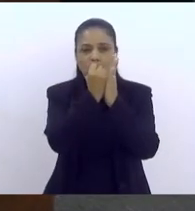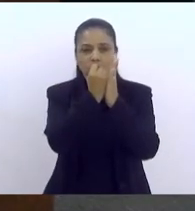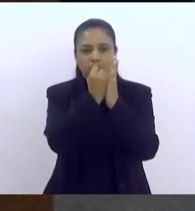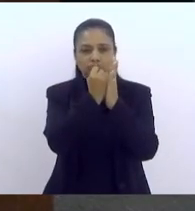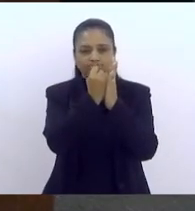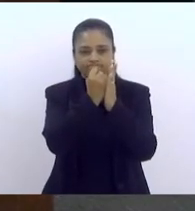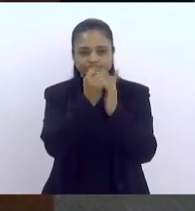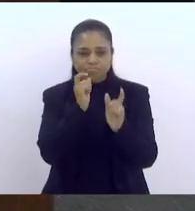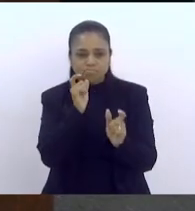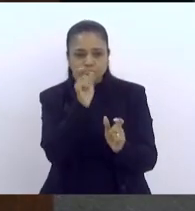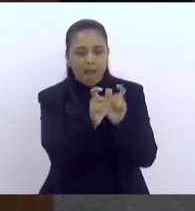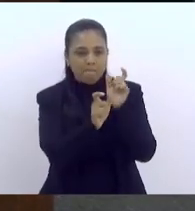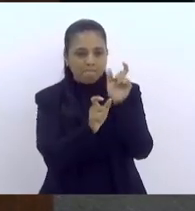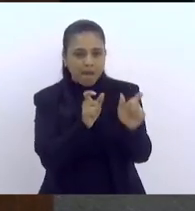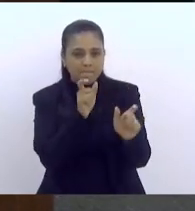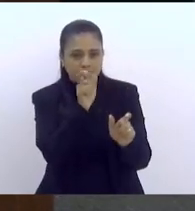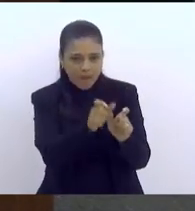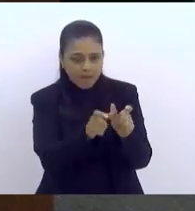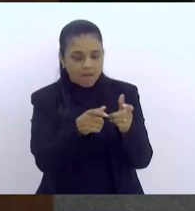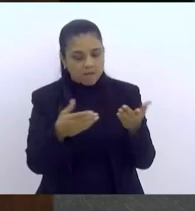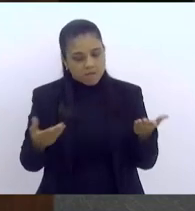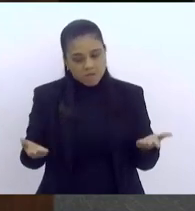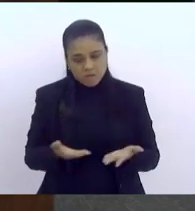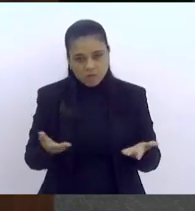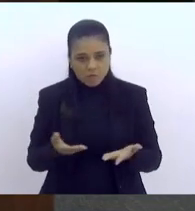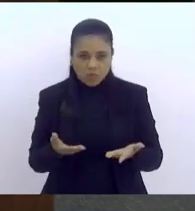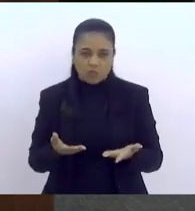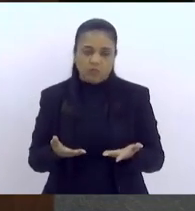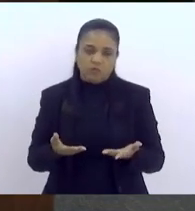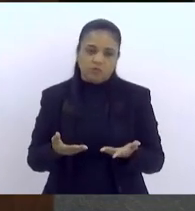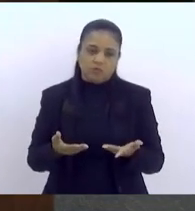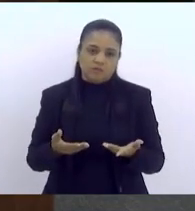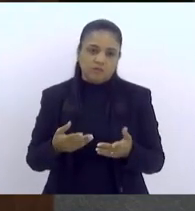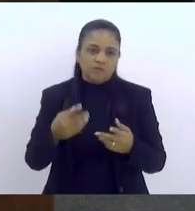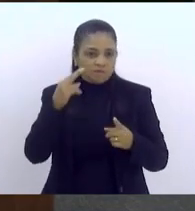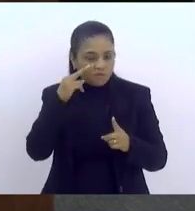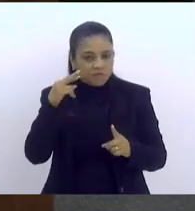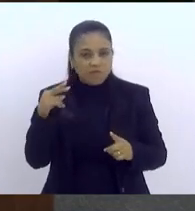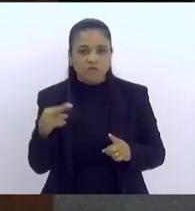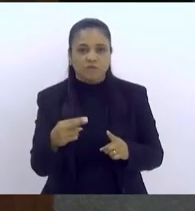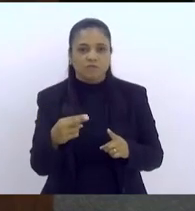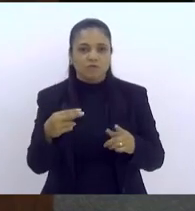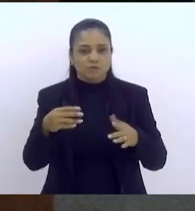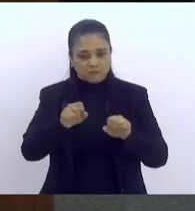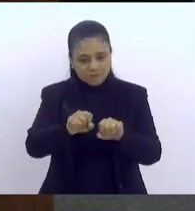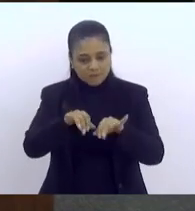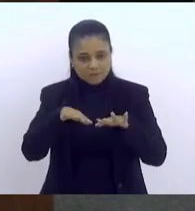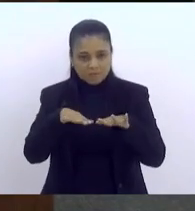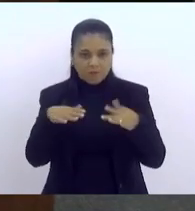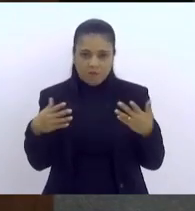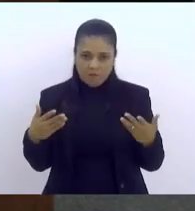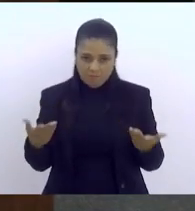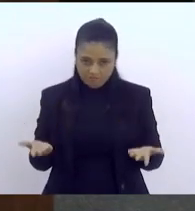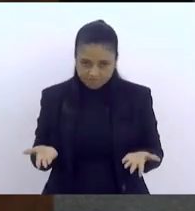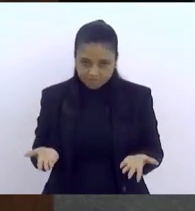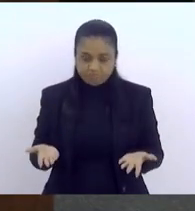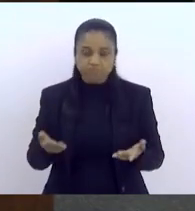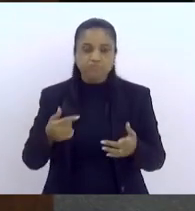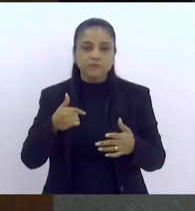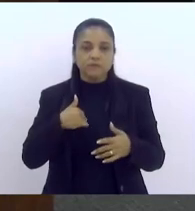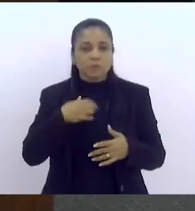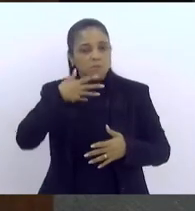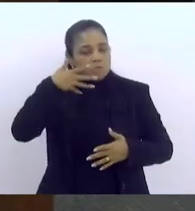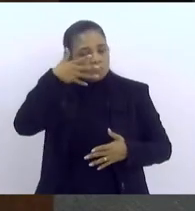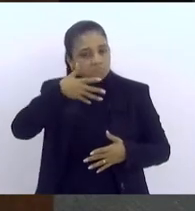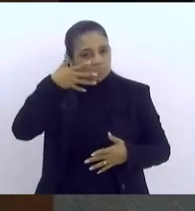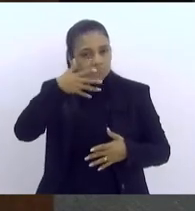de presenciar, infelizmente, aqui na Assembleia Legislativa no dia de hoje. Então, meu desagravo,